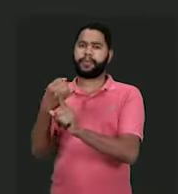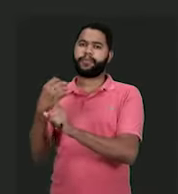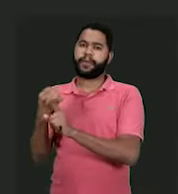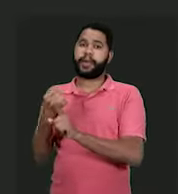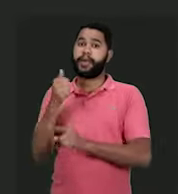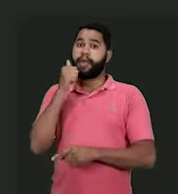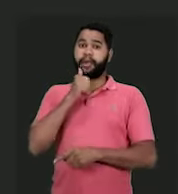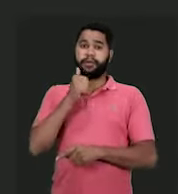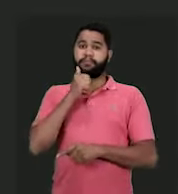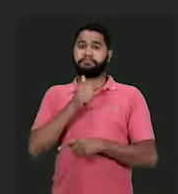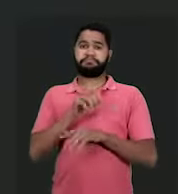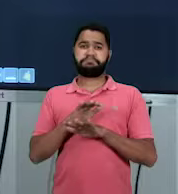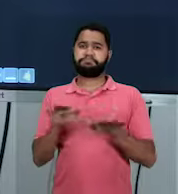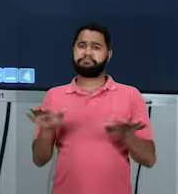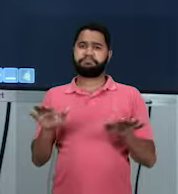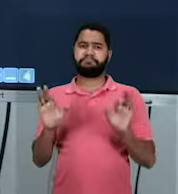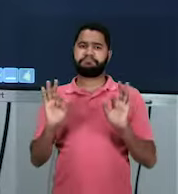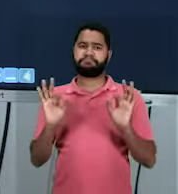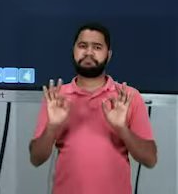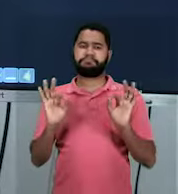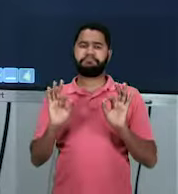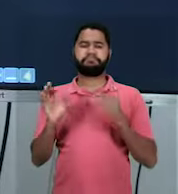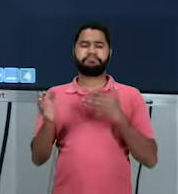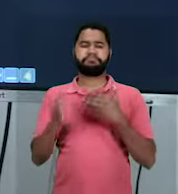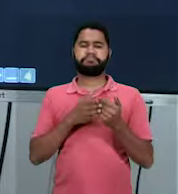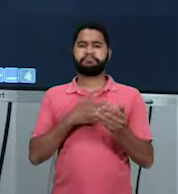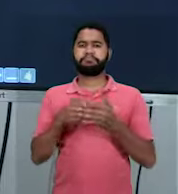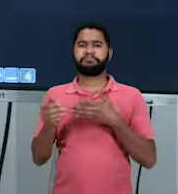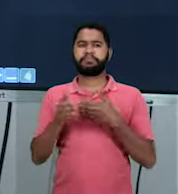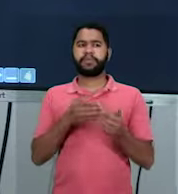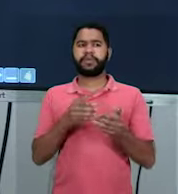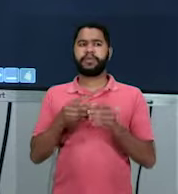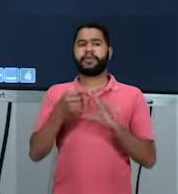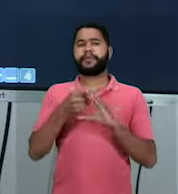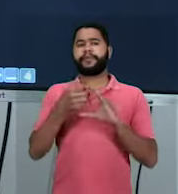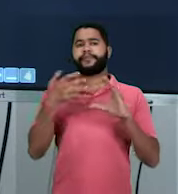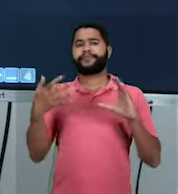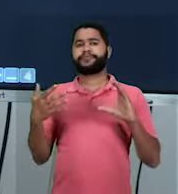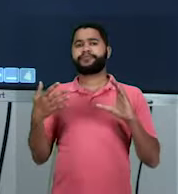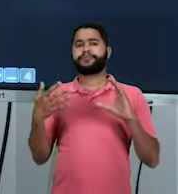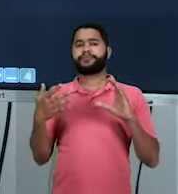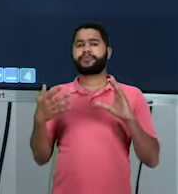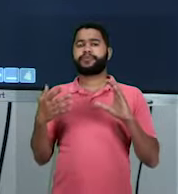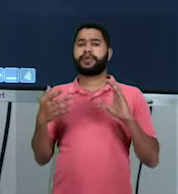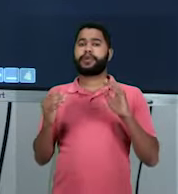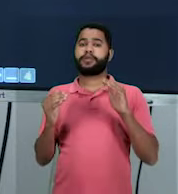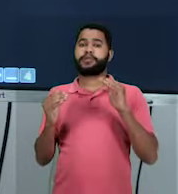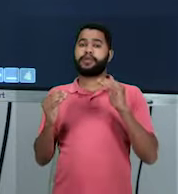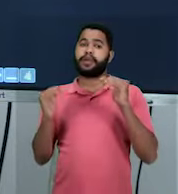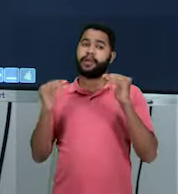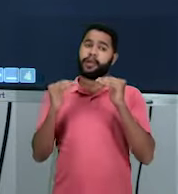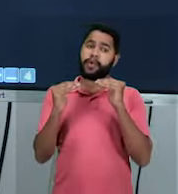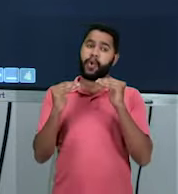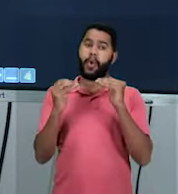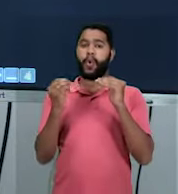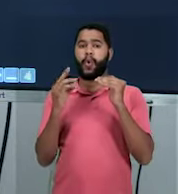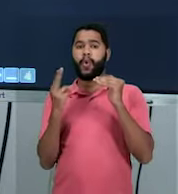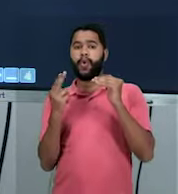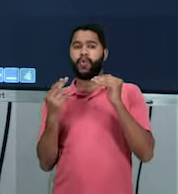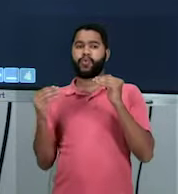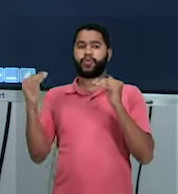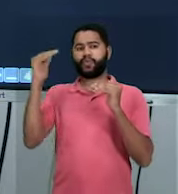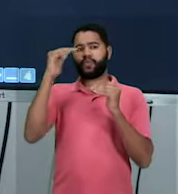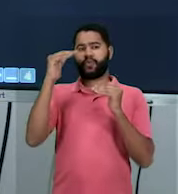filhas serão normais, independente se essa característica ela é recessiva ou